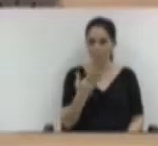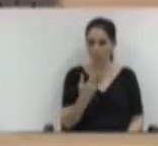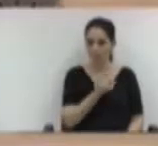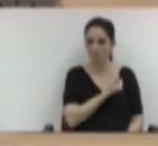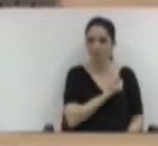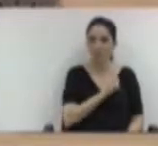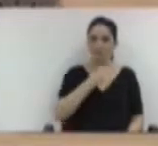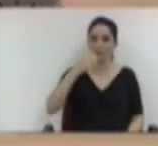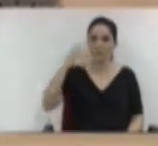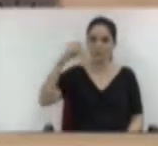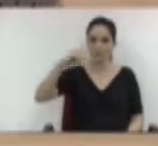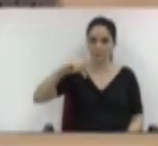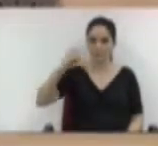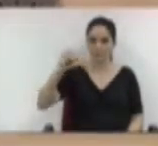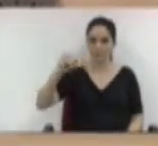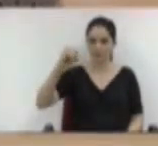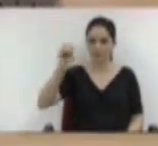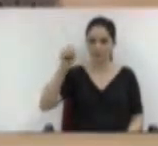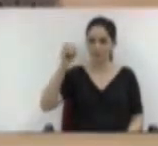número